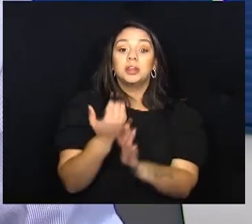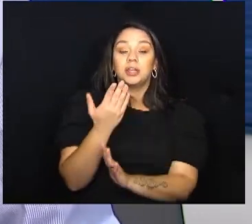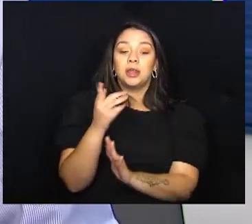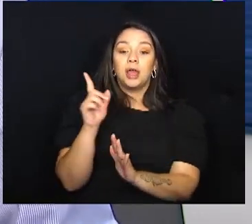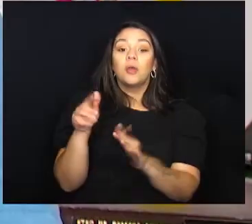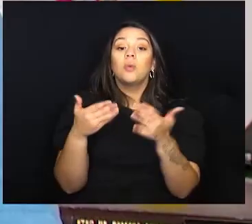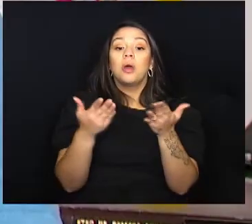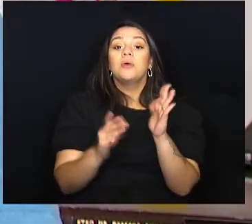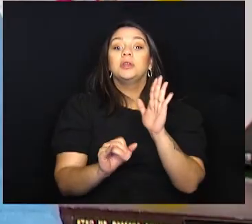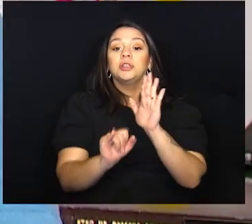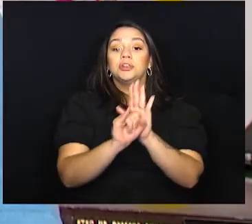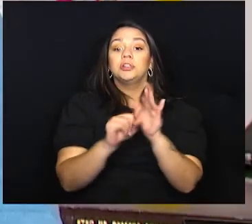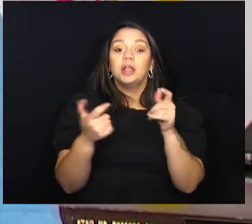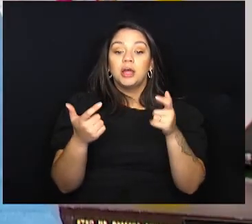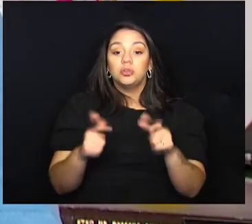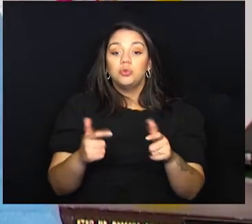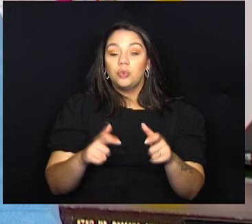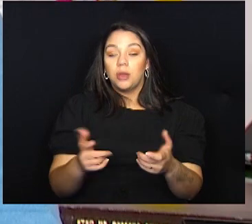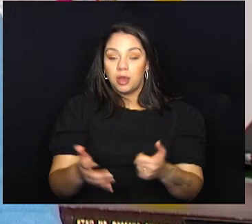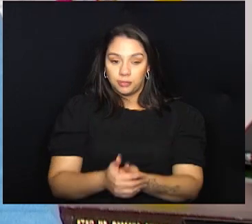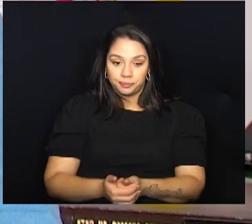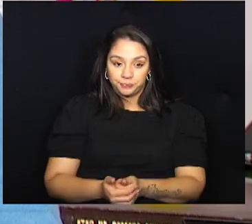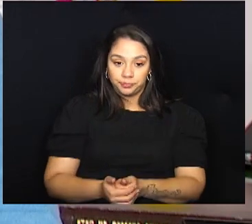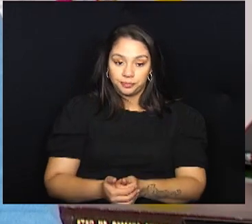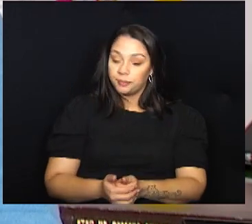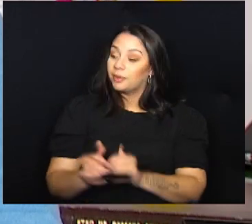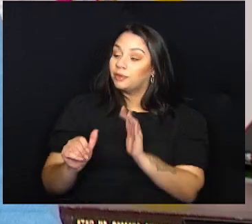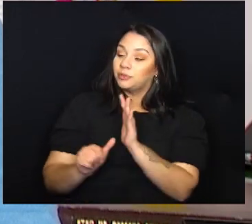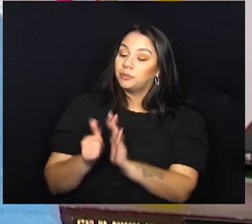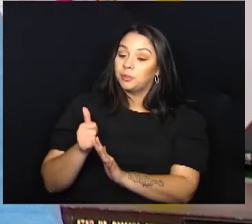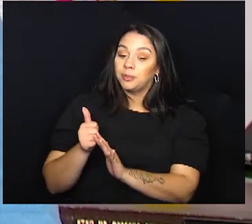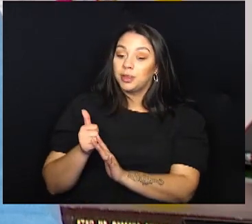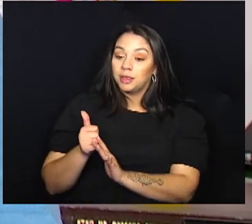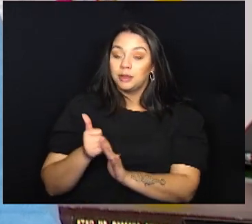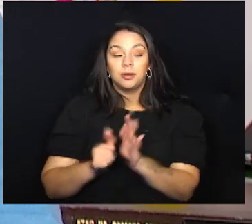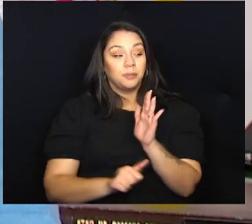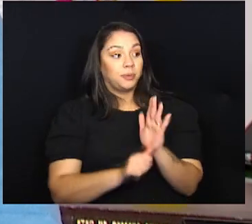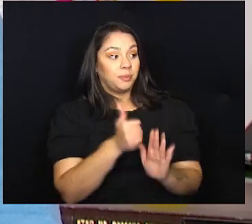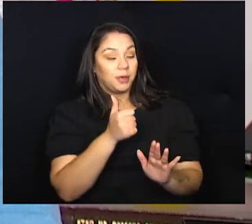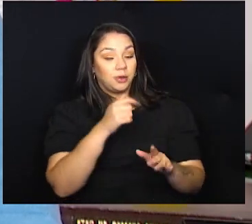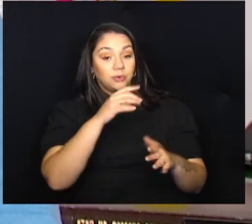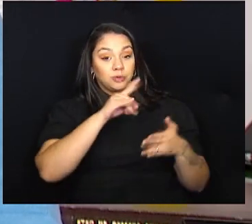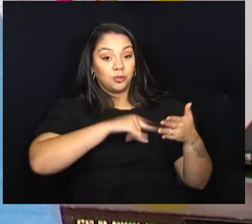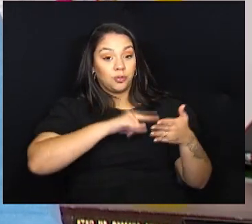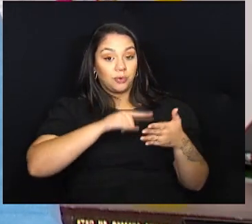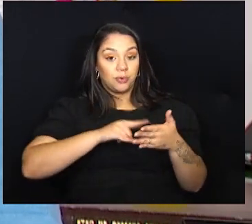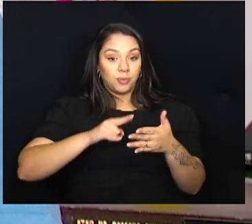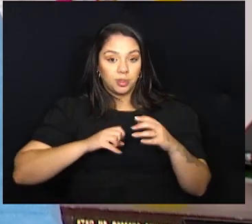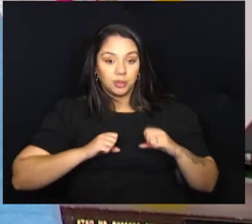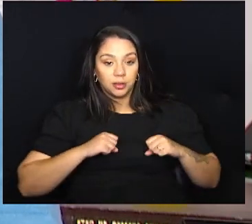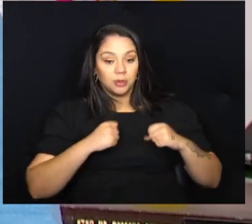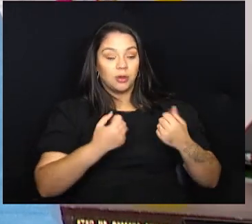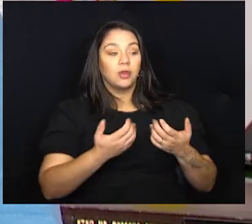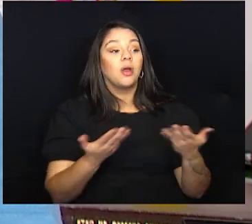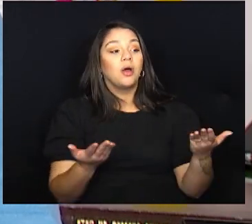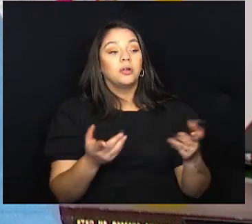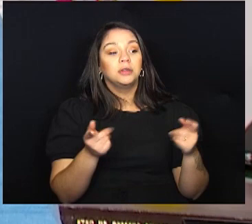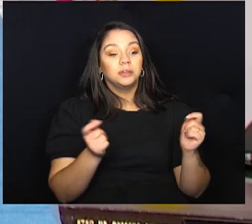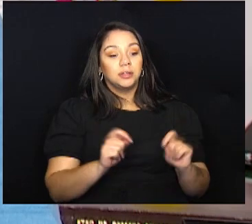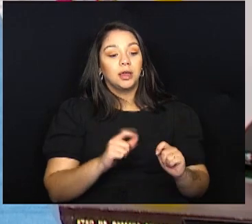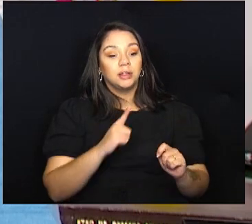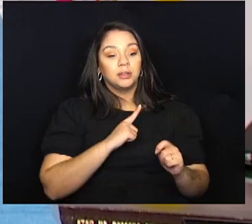identidade local, né? Desses primeiros documentos que você está se debruçando sobre eles, o que dá para a gente falar? Tem